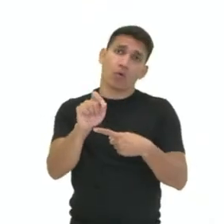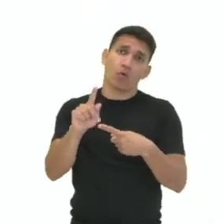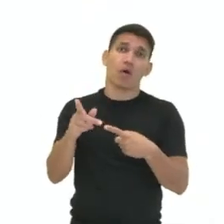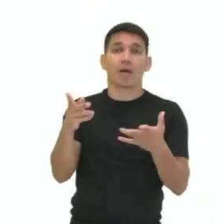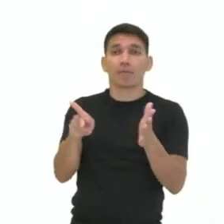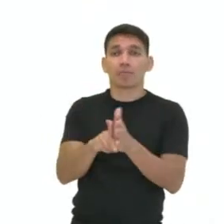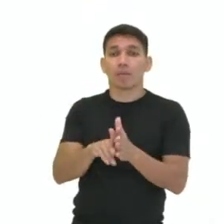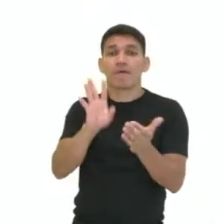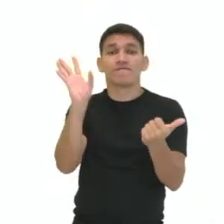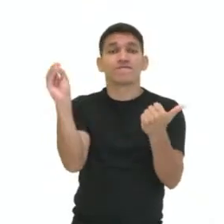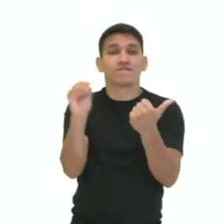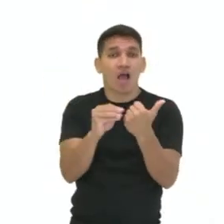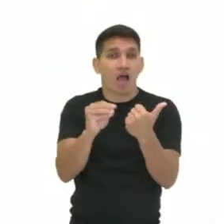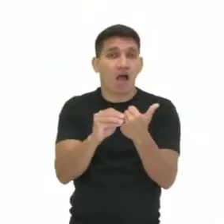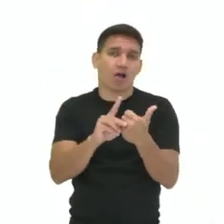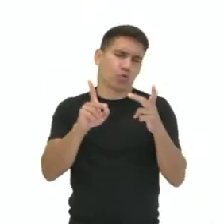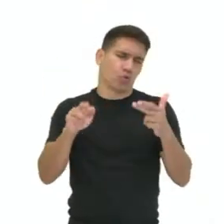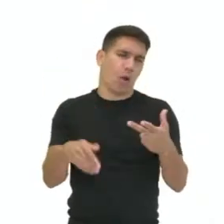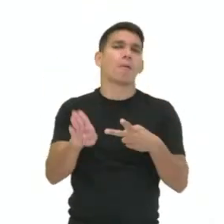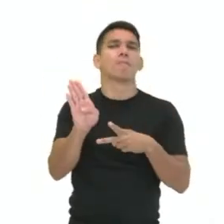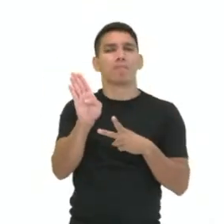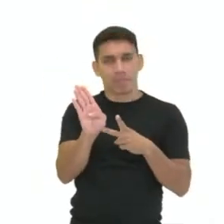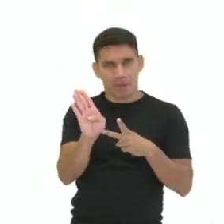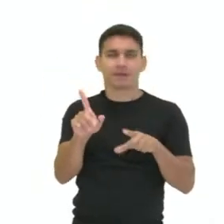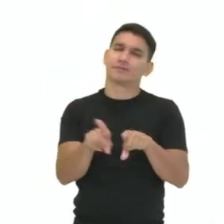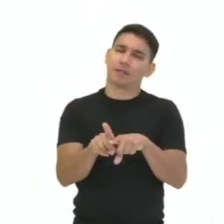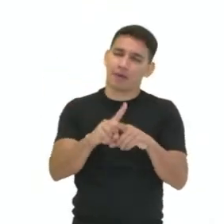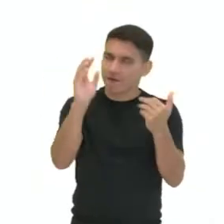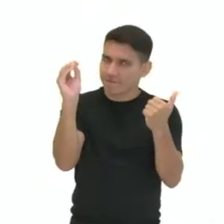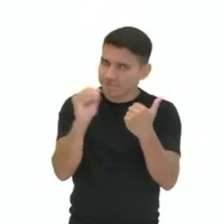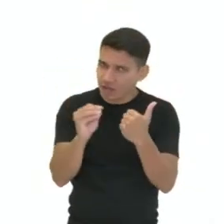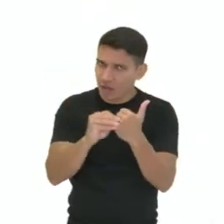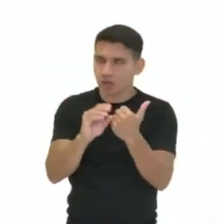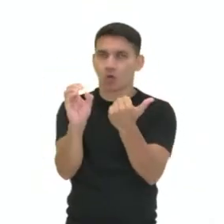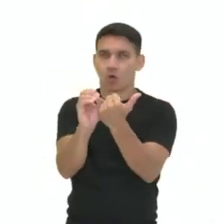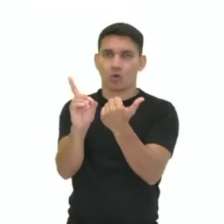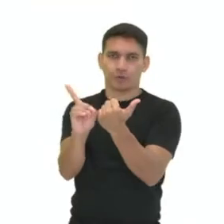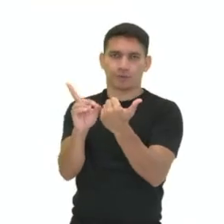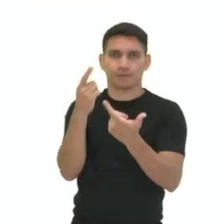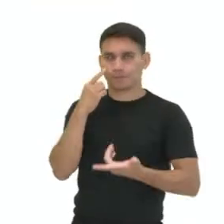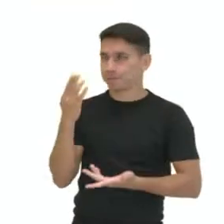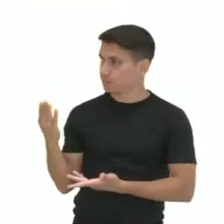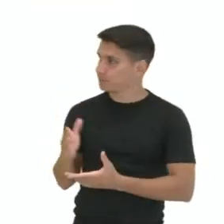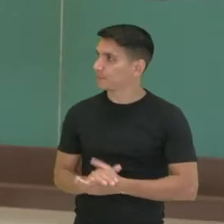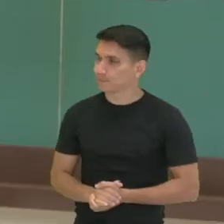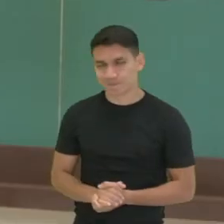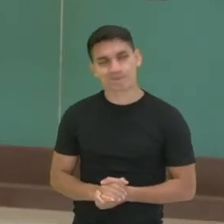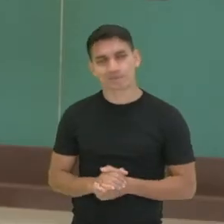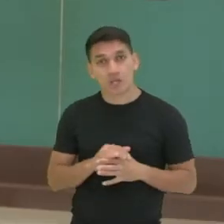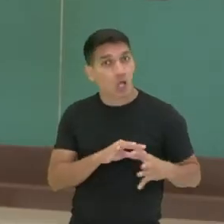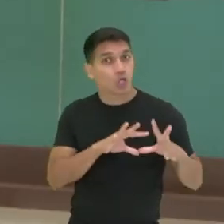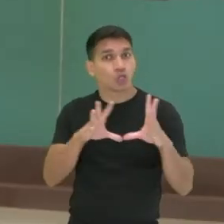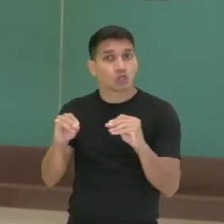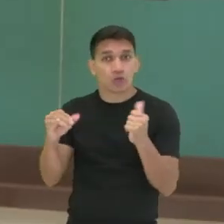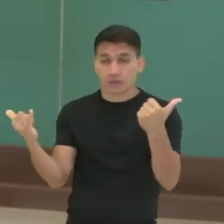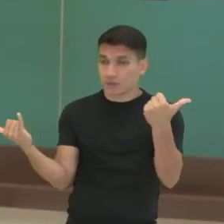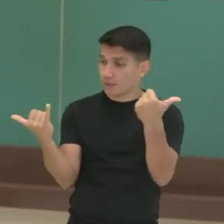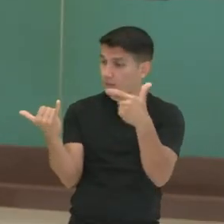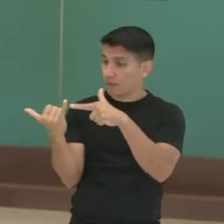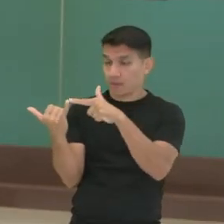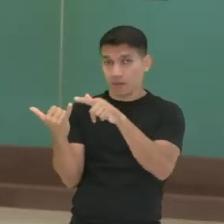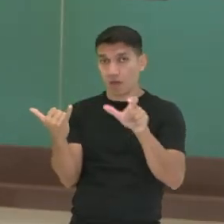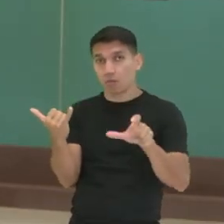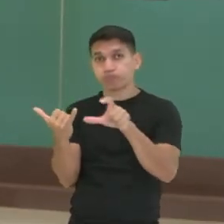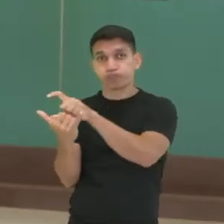está incompleta e está faltando novamente o objeto direto. E toda a segunda